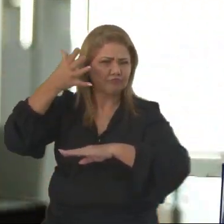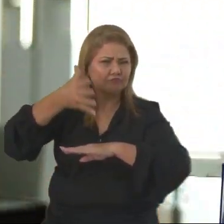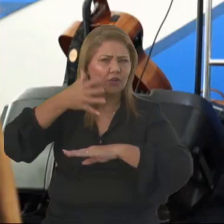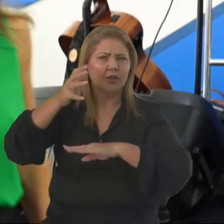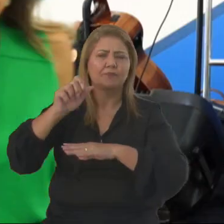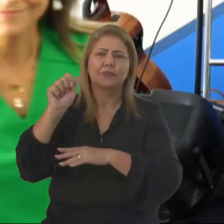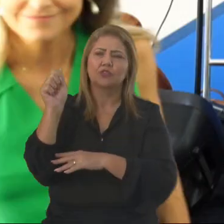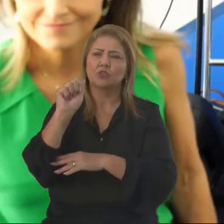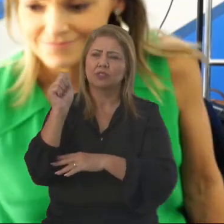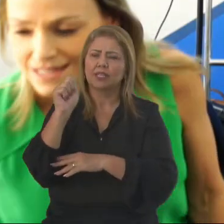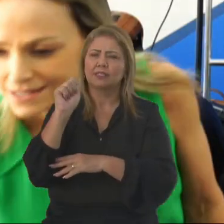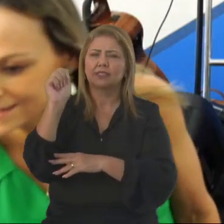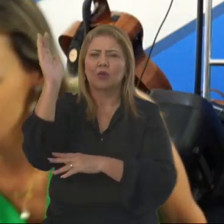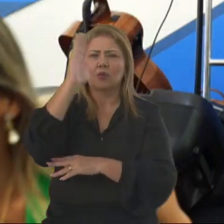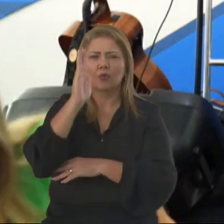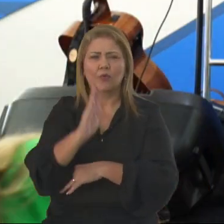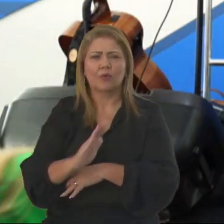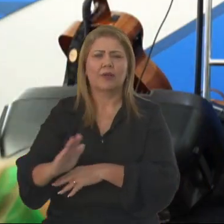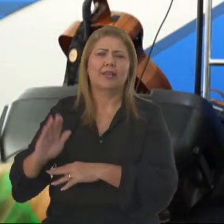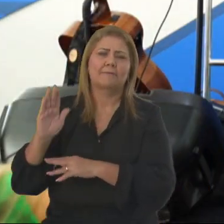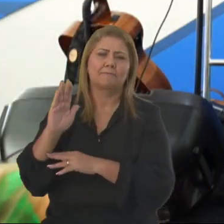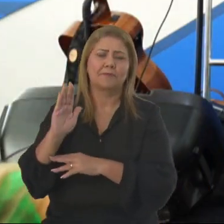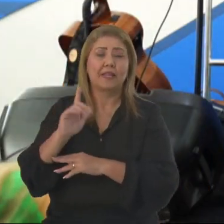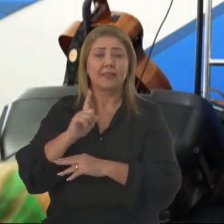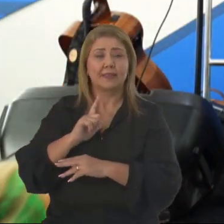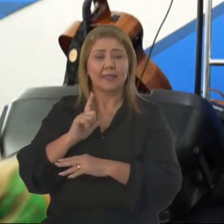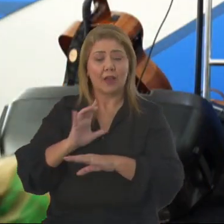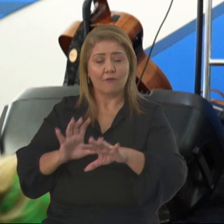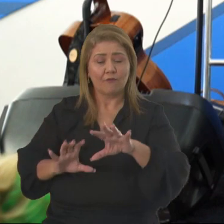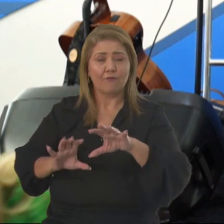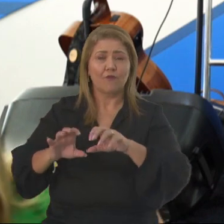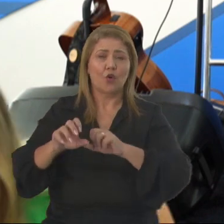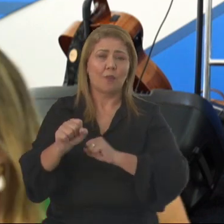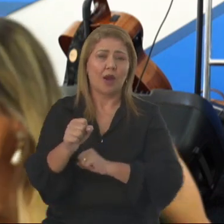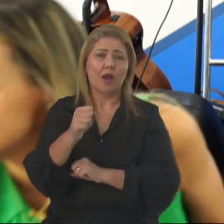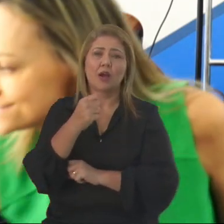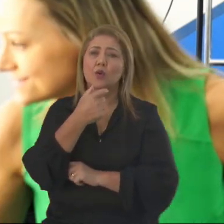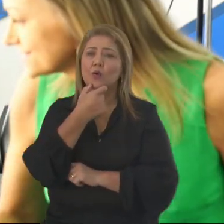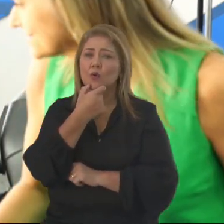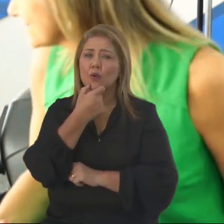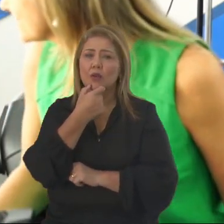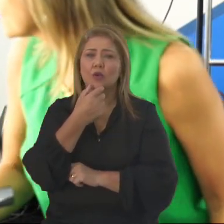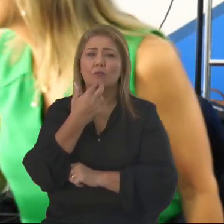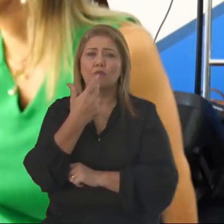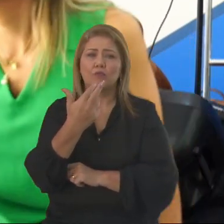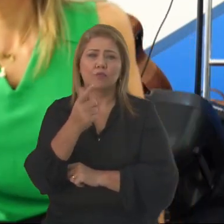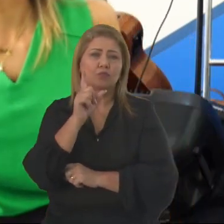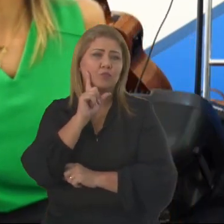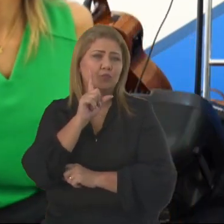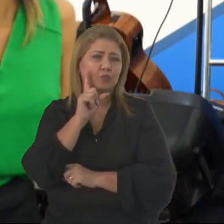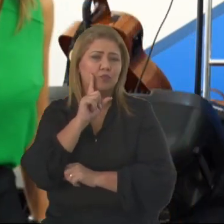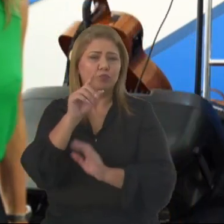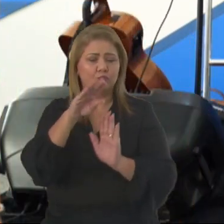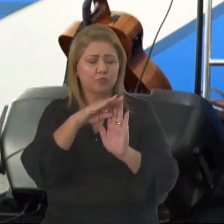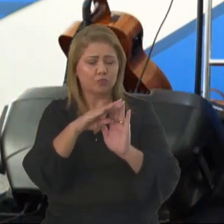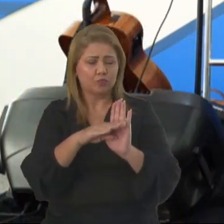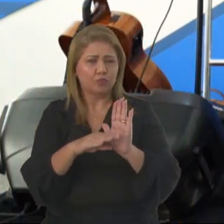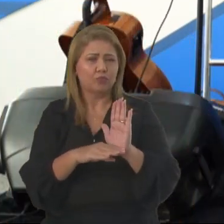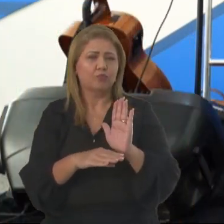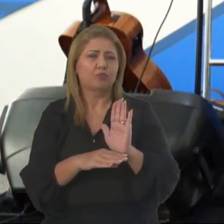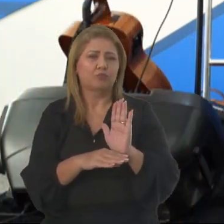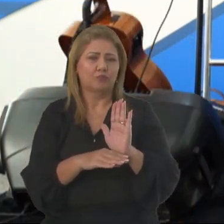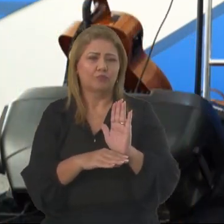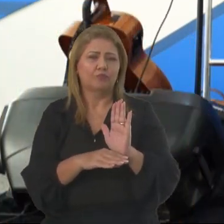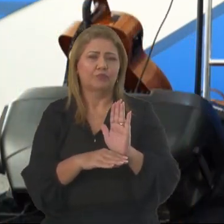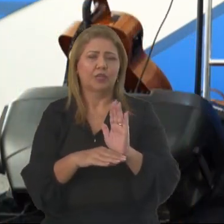Coaching. Possui formação Trained Trainer Certification, programa desenvolvido por T.